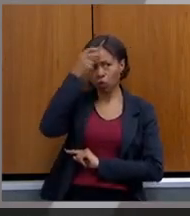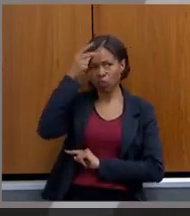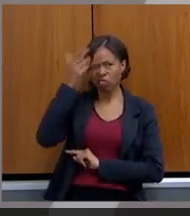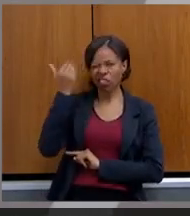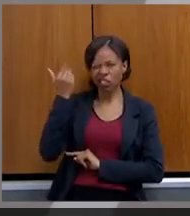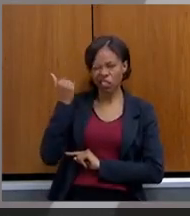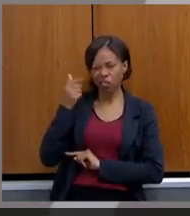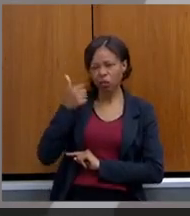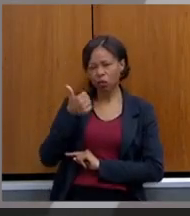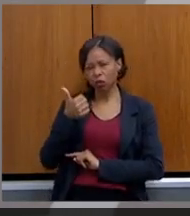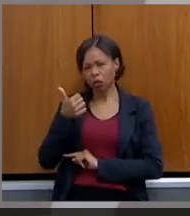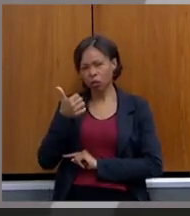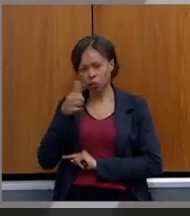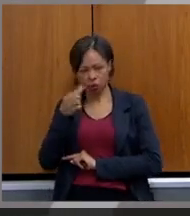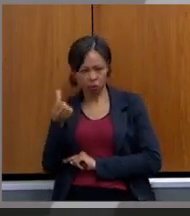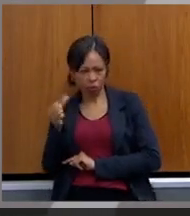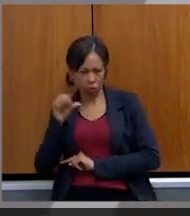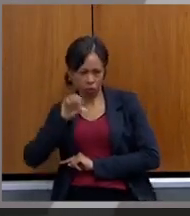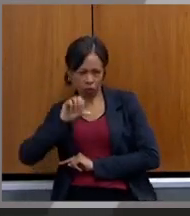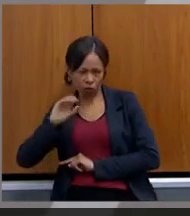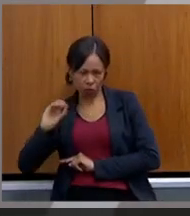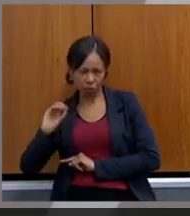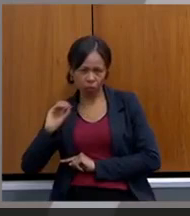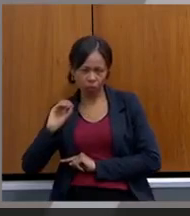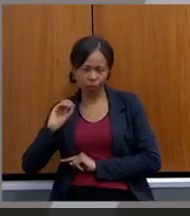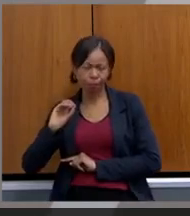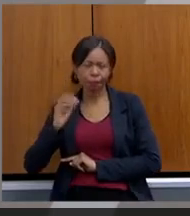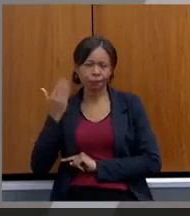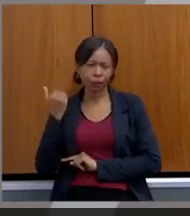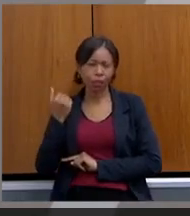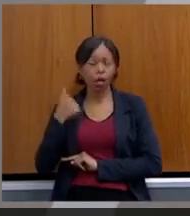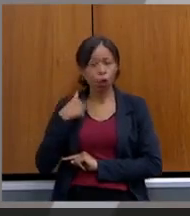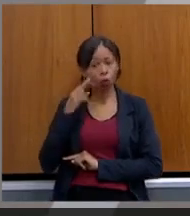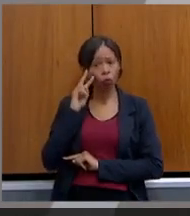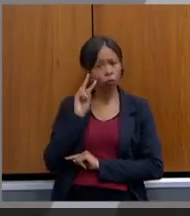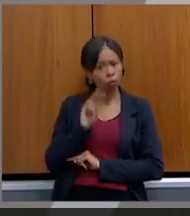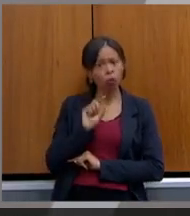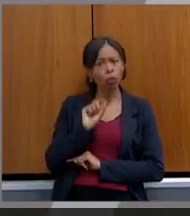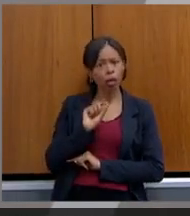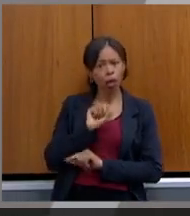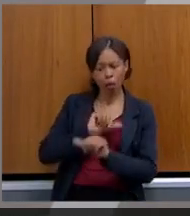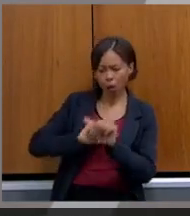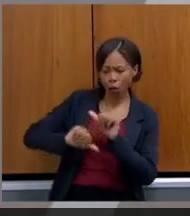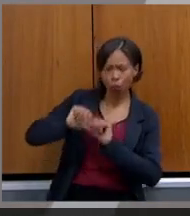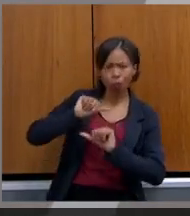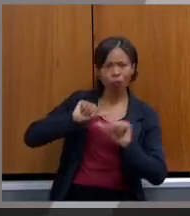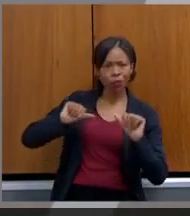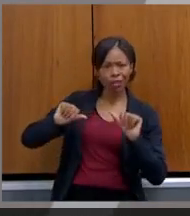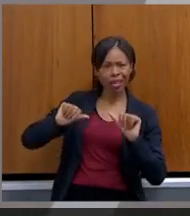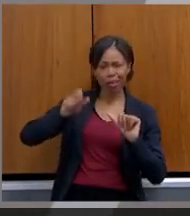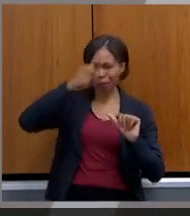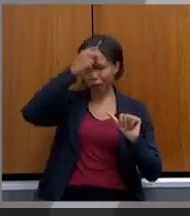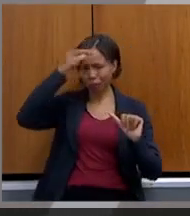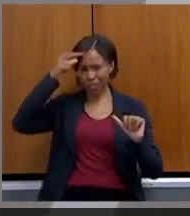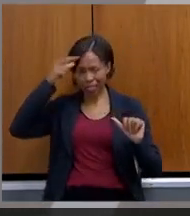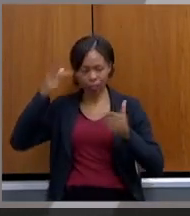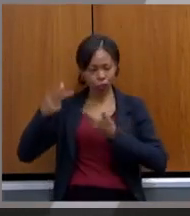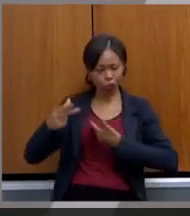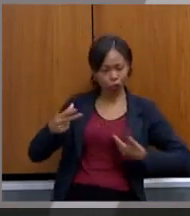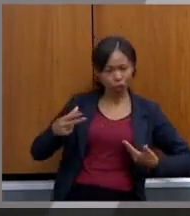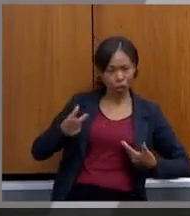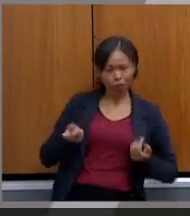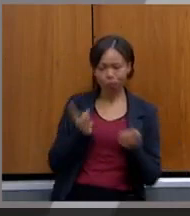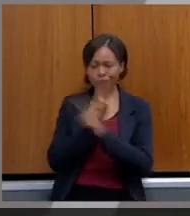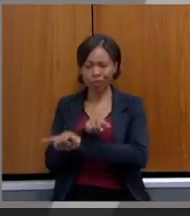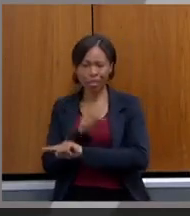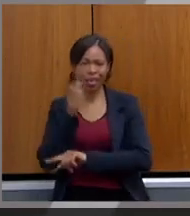próximos anos 2000 O e funcionou foi a melhor coisa que nós fizemos foi municipalização na época Melhorou